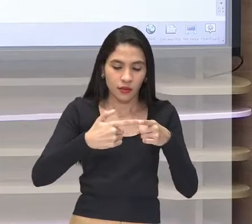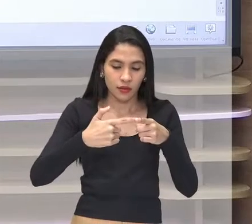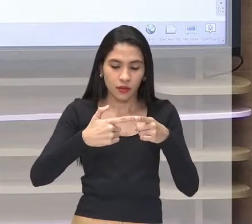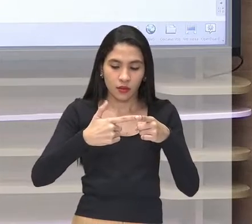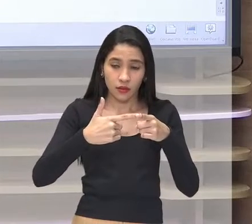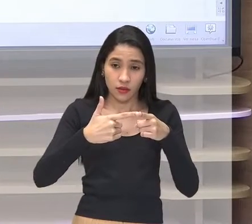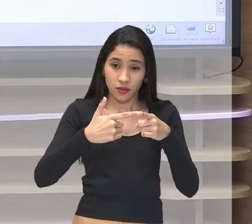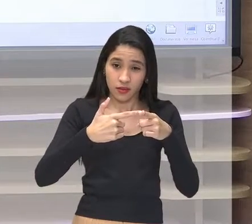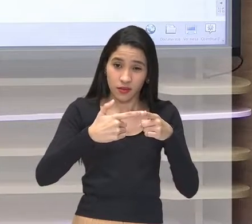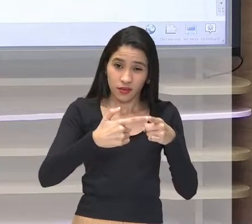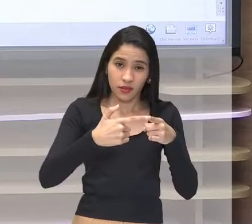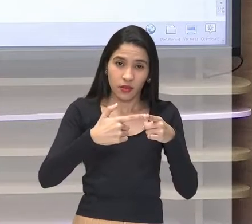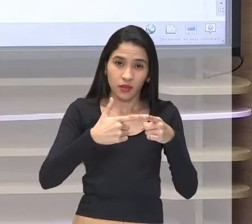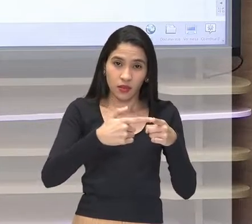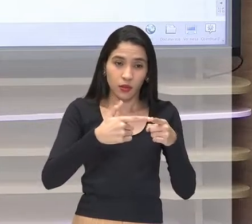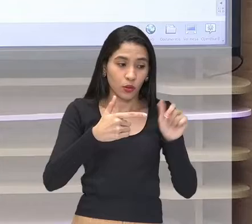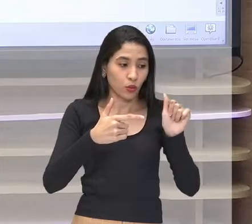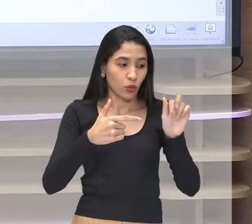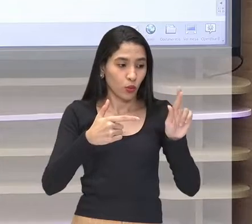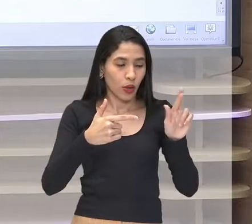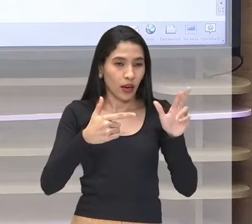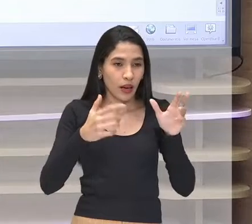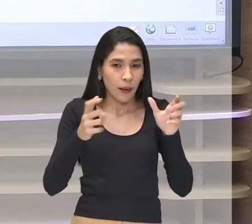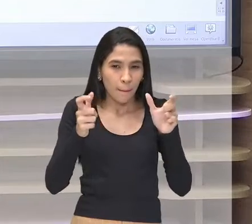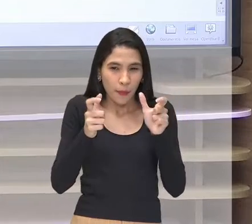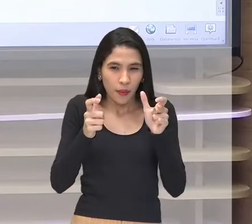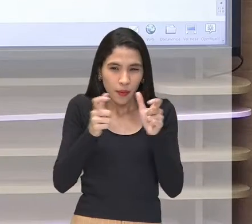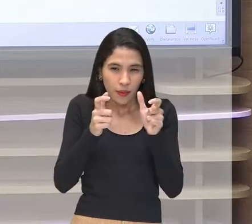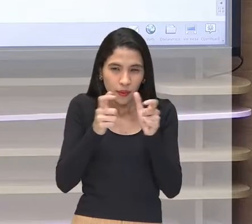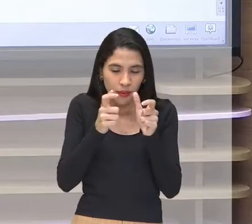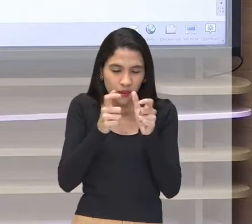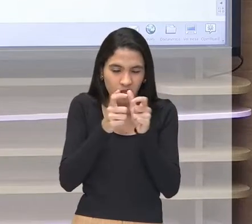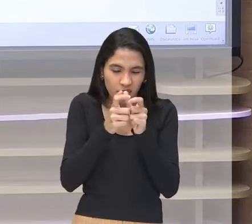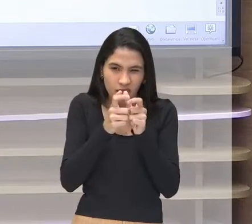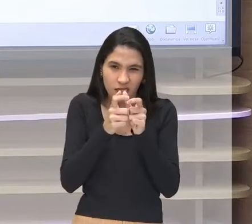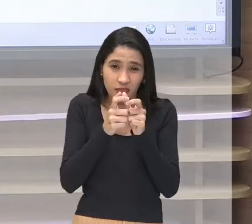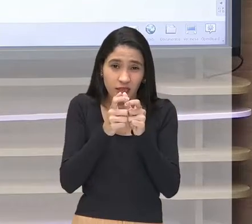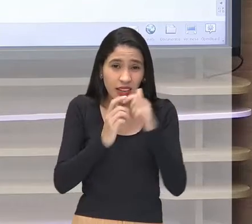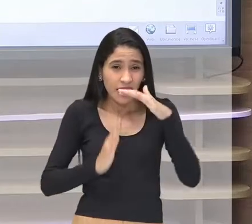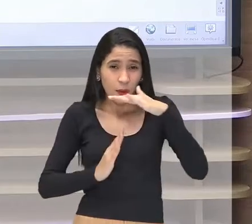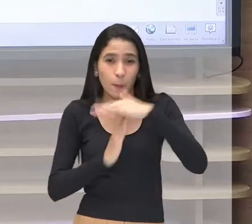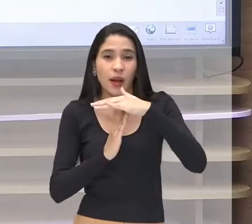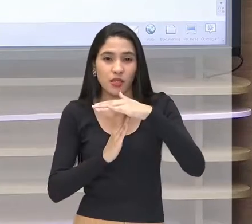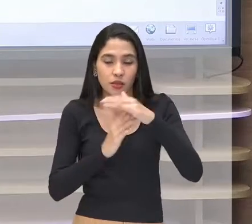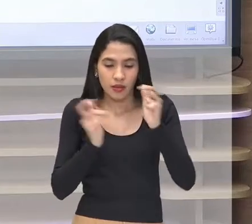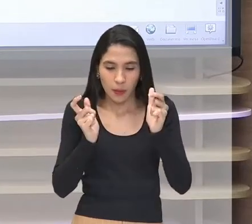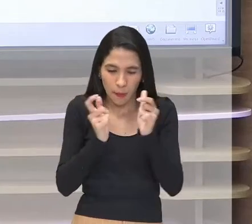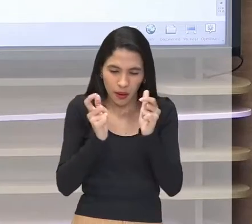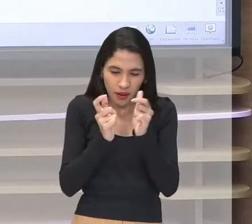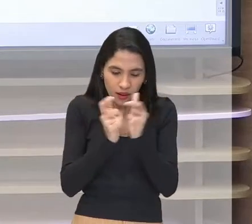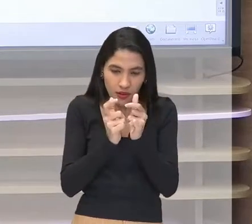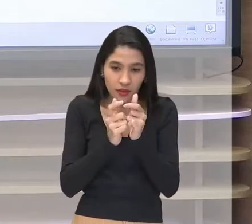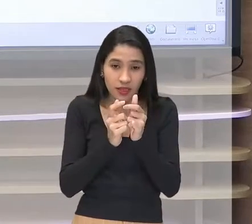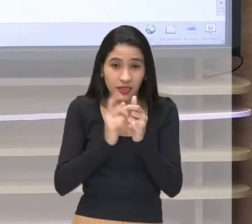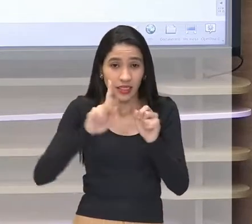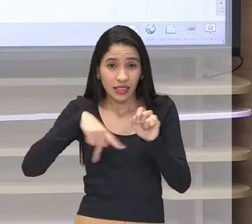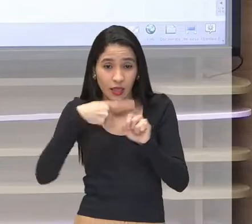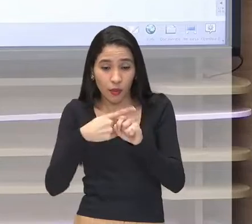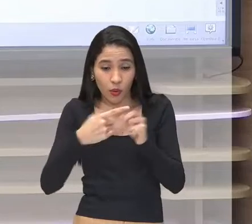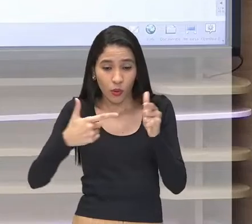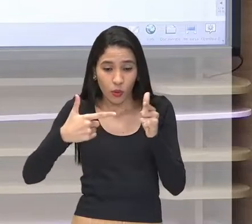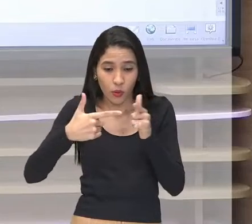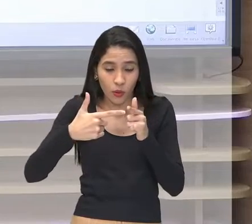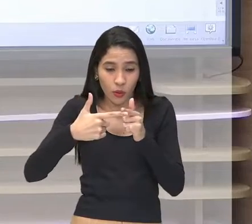está comprimindo esse ar até o máximo que dá, certo? E aí, depois que a gente solta,